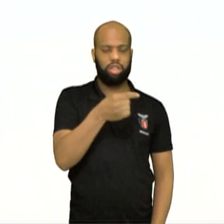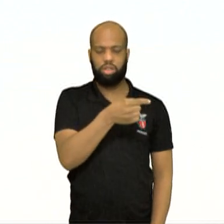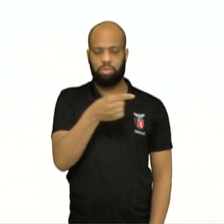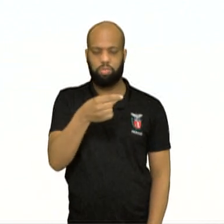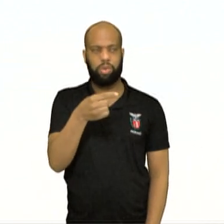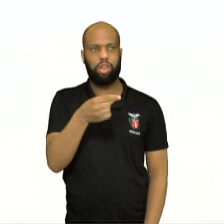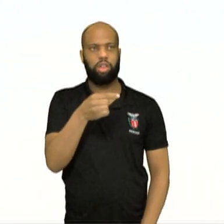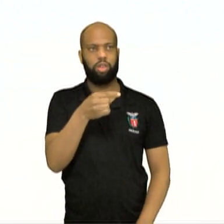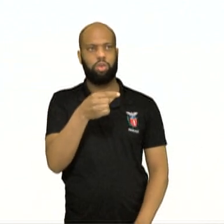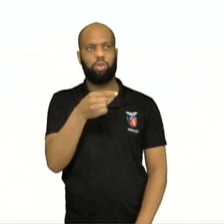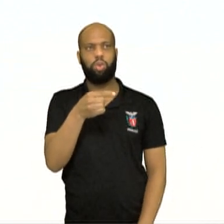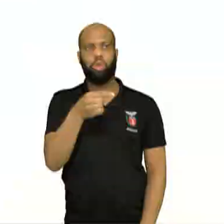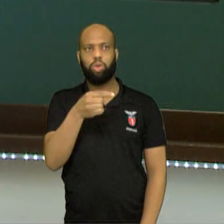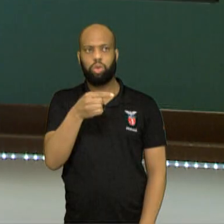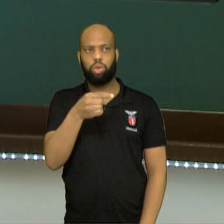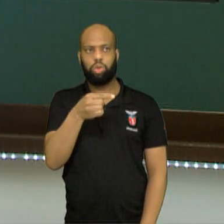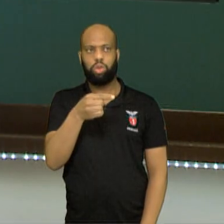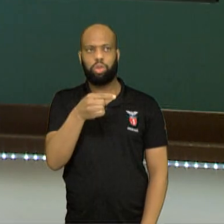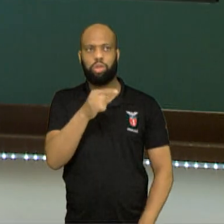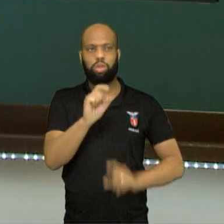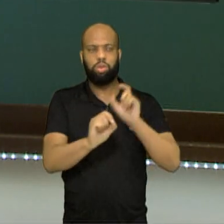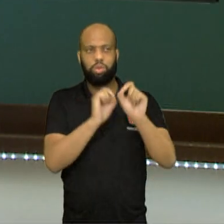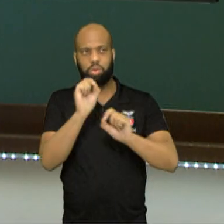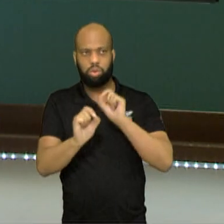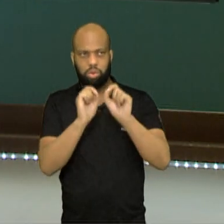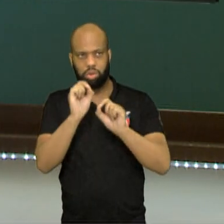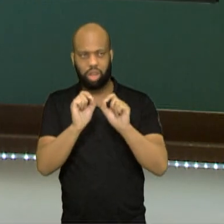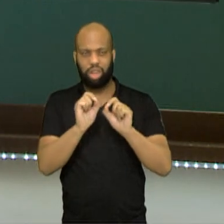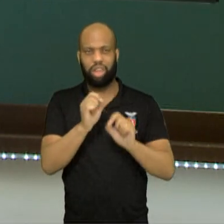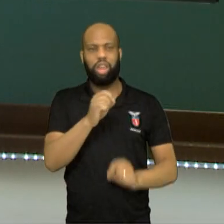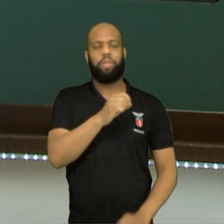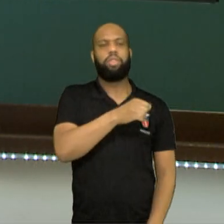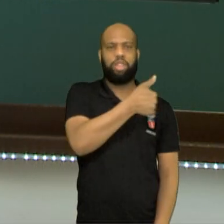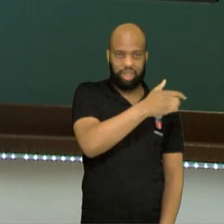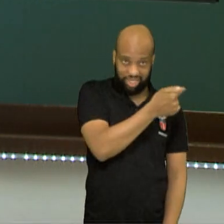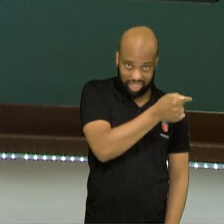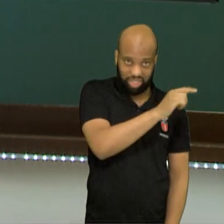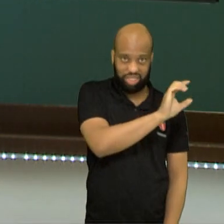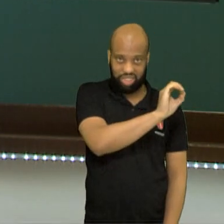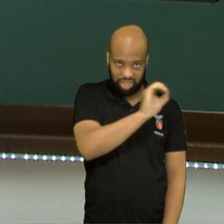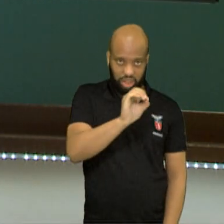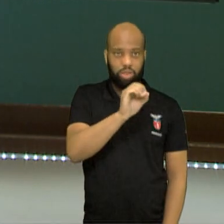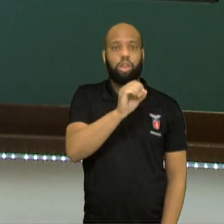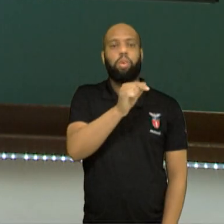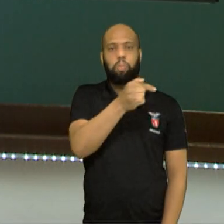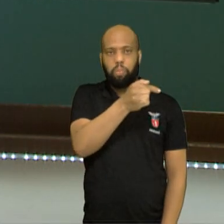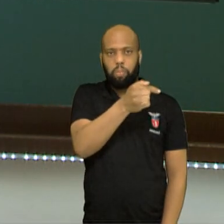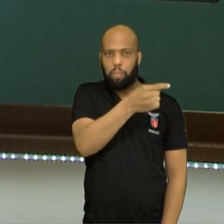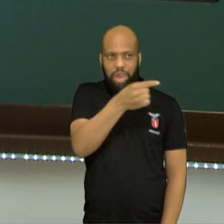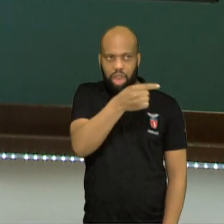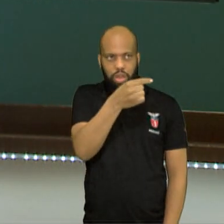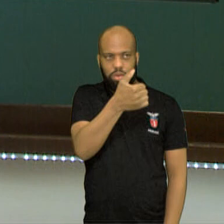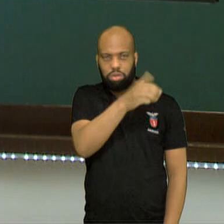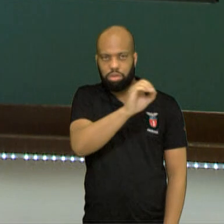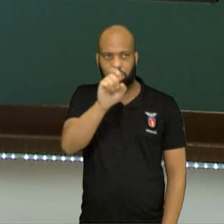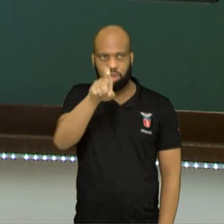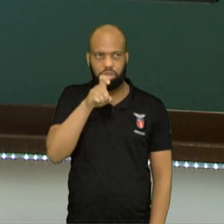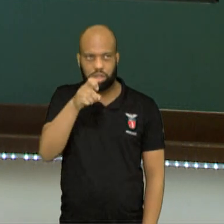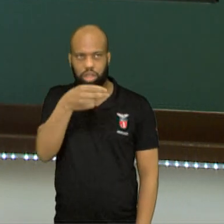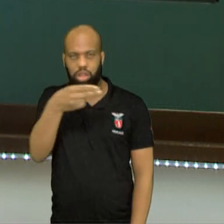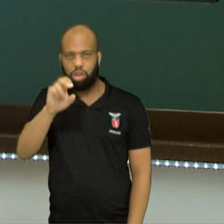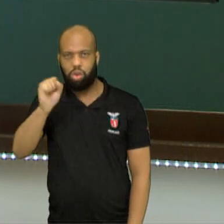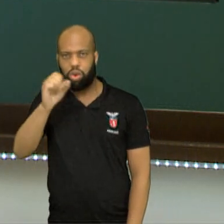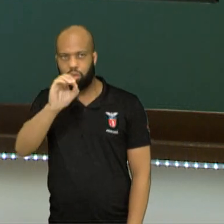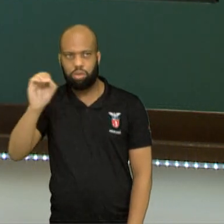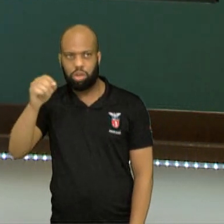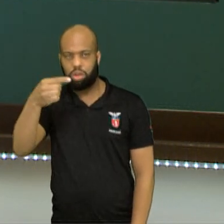menos 120x. Precisamos deixar esse x isolado. Se é ele que eu quero descobrir, eu tenho que isolar esse valor, tá?